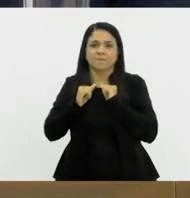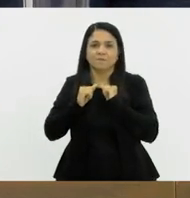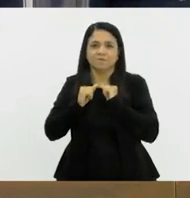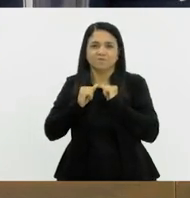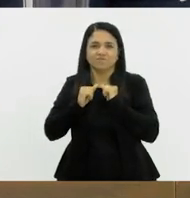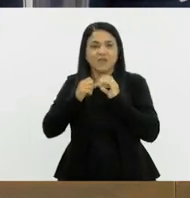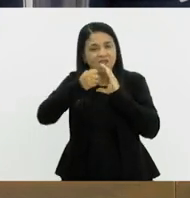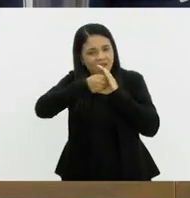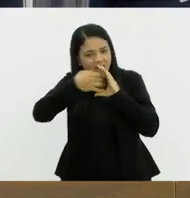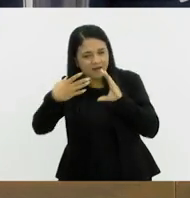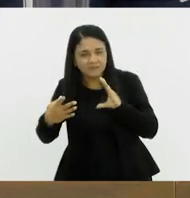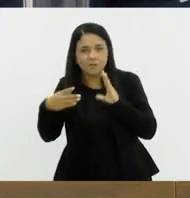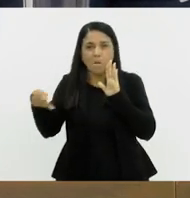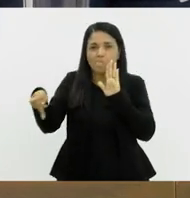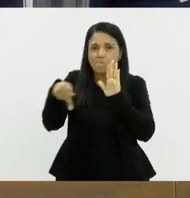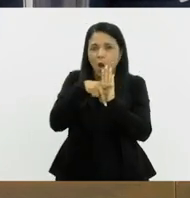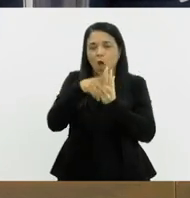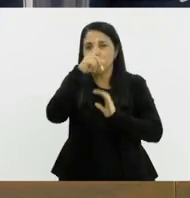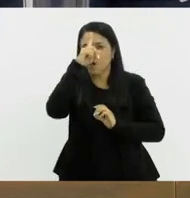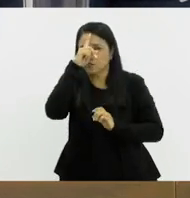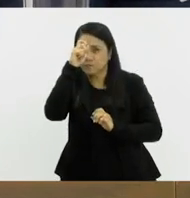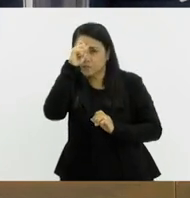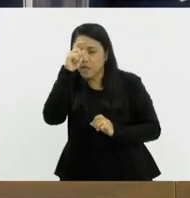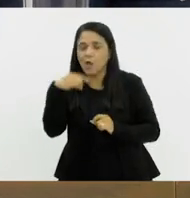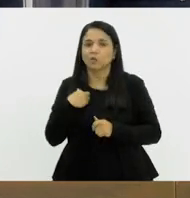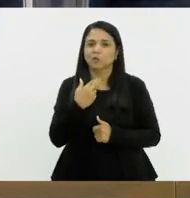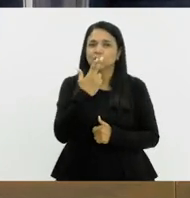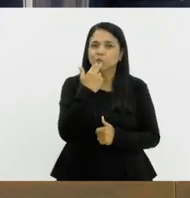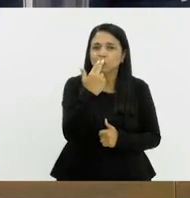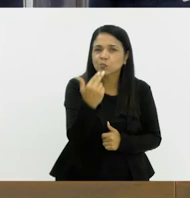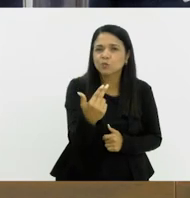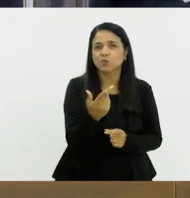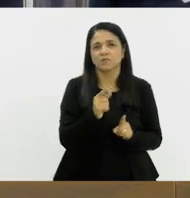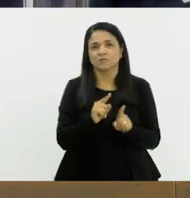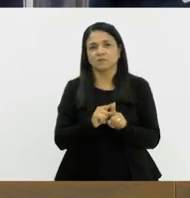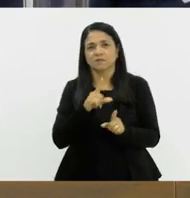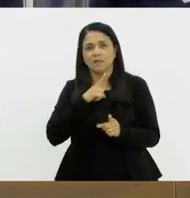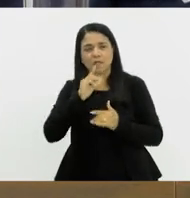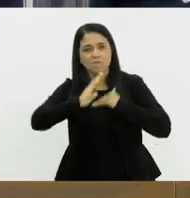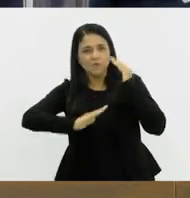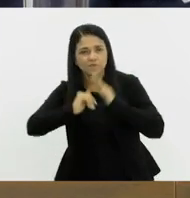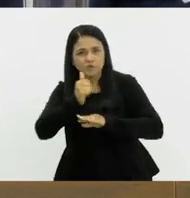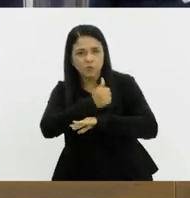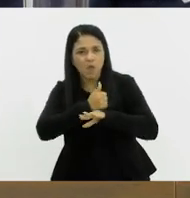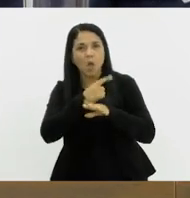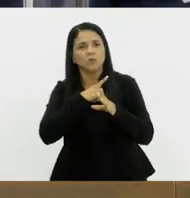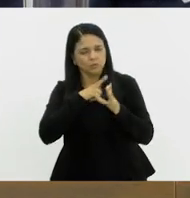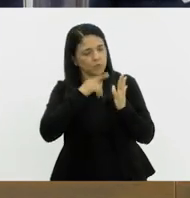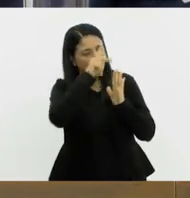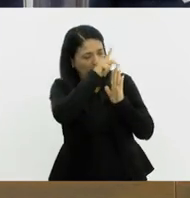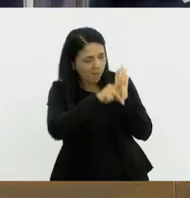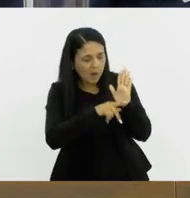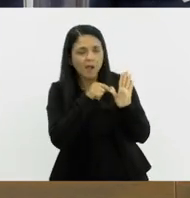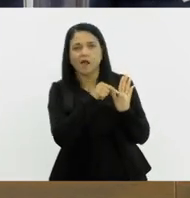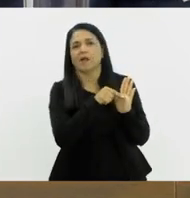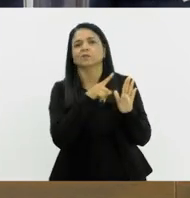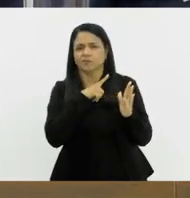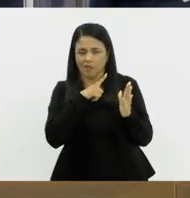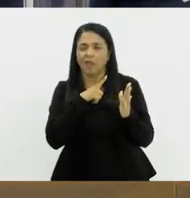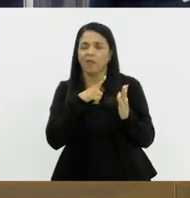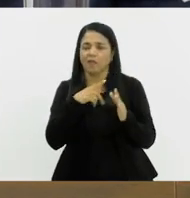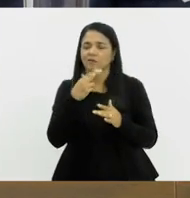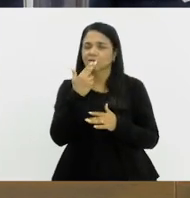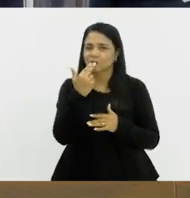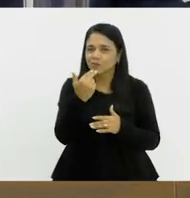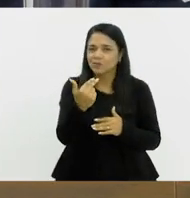com características hospitalares, lá eles têm nutricionista para determinar... Mas está previsto no plano. O nutricionista para